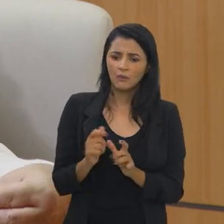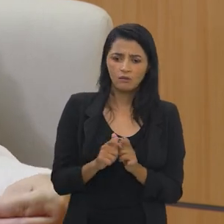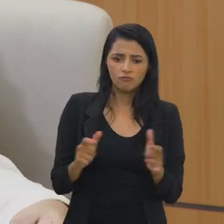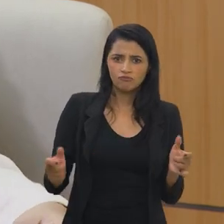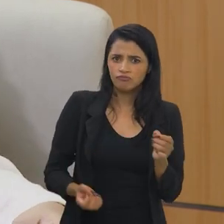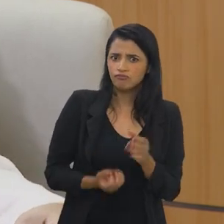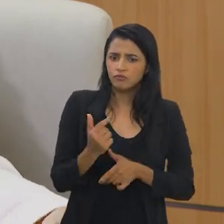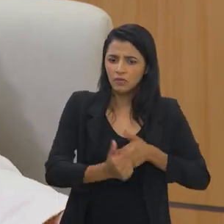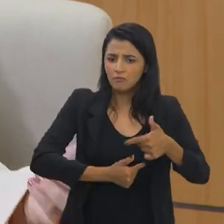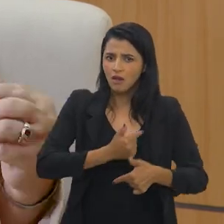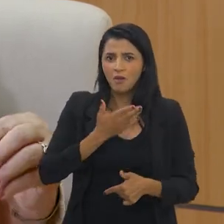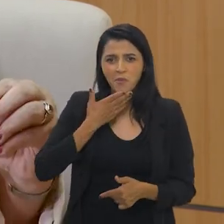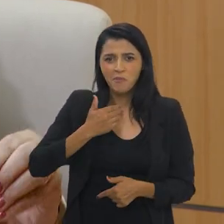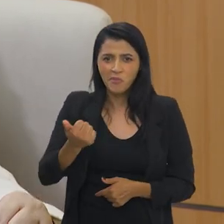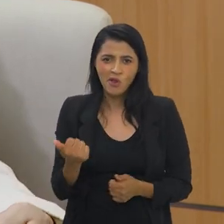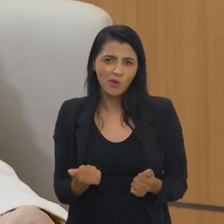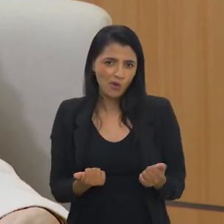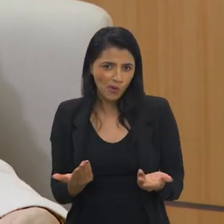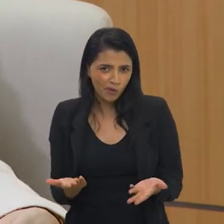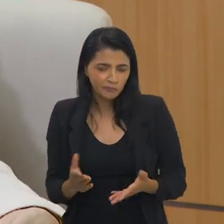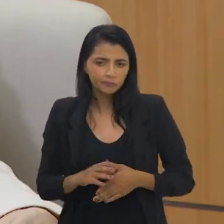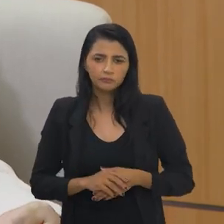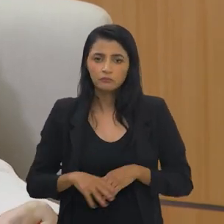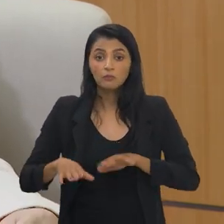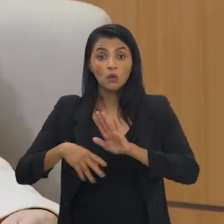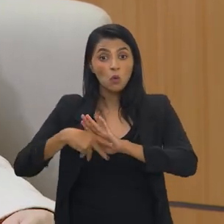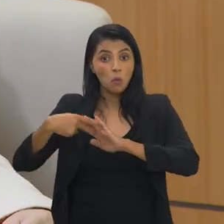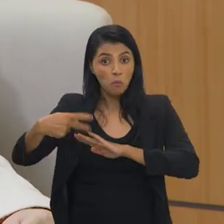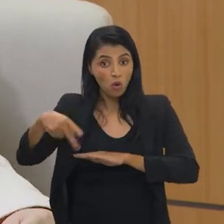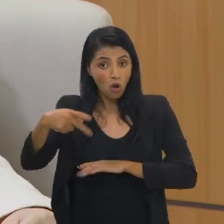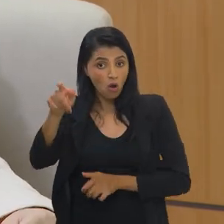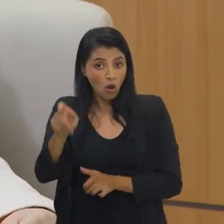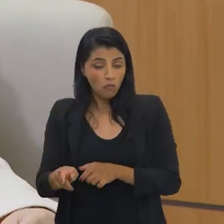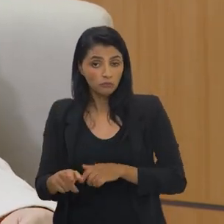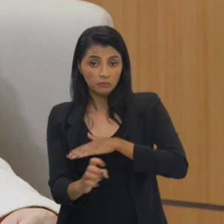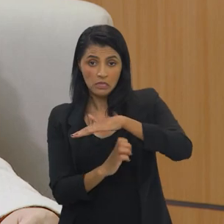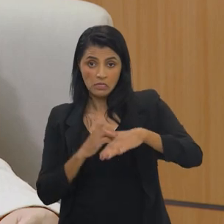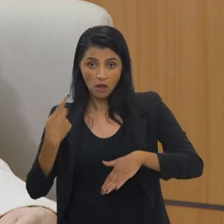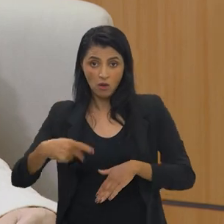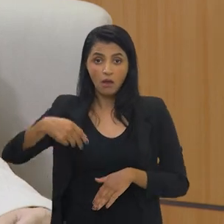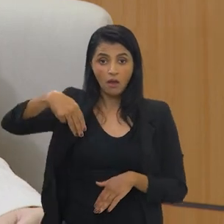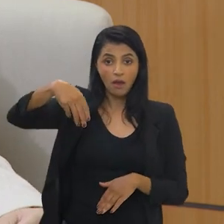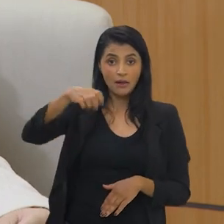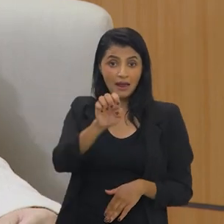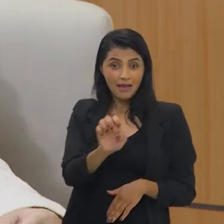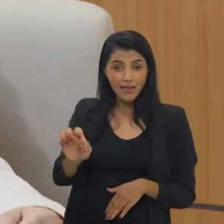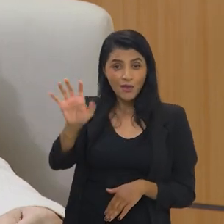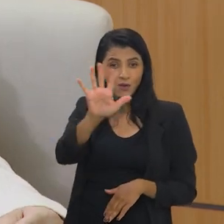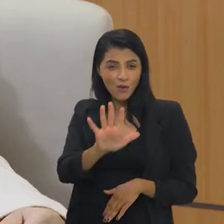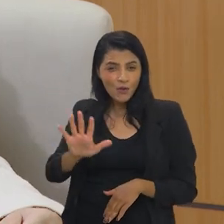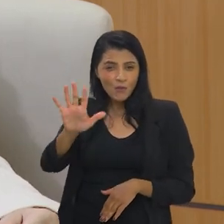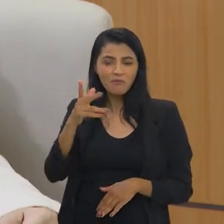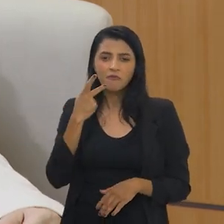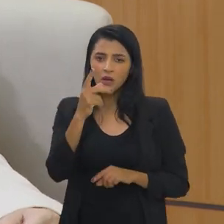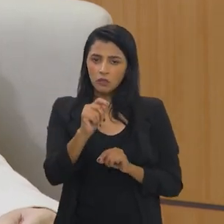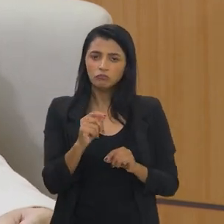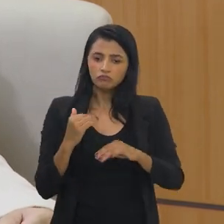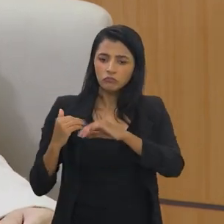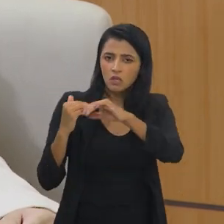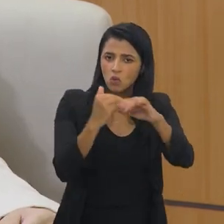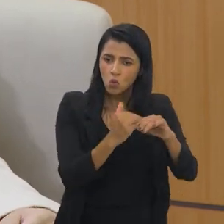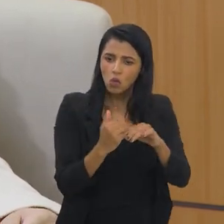que aumenta a produtividade muito mais do que a produtividade os próprios empresários da Europa já estão dizendo que